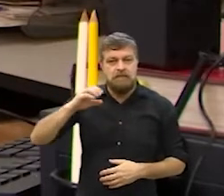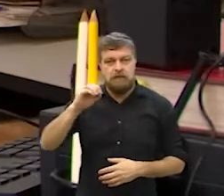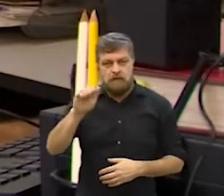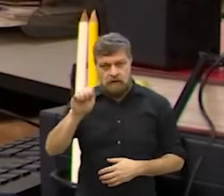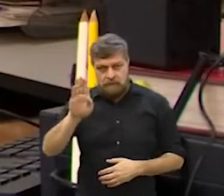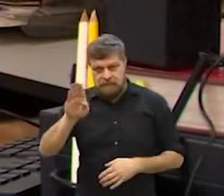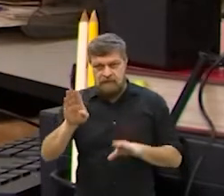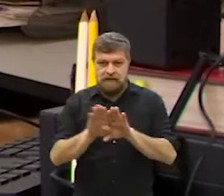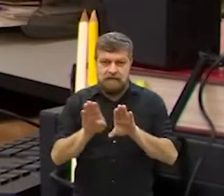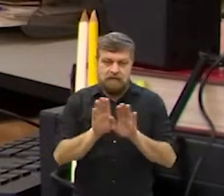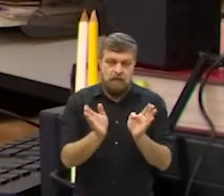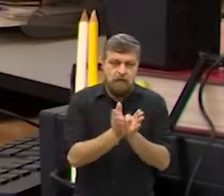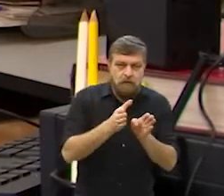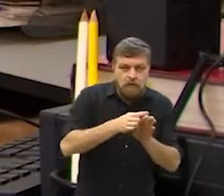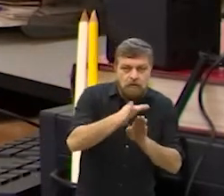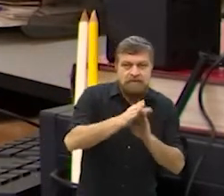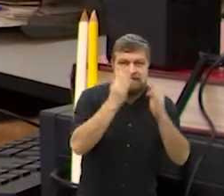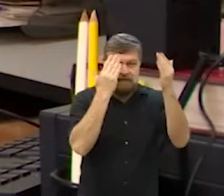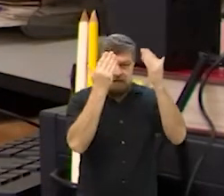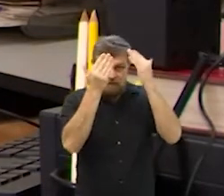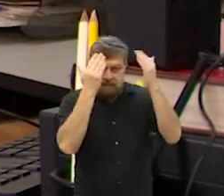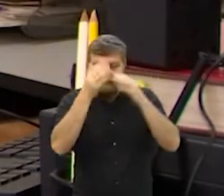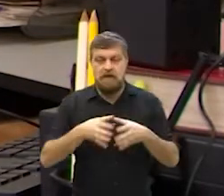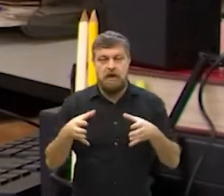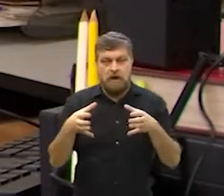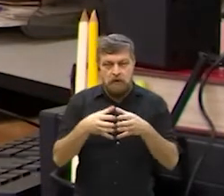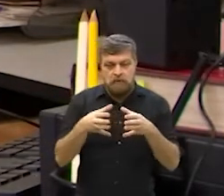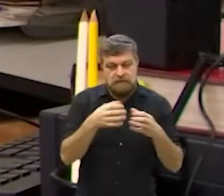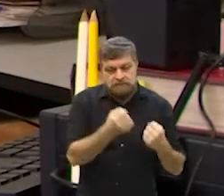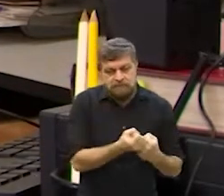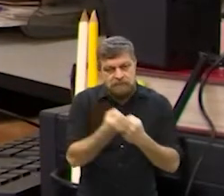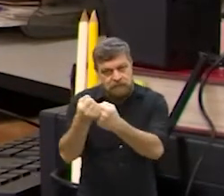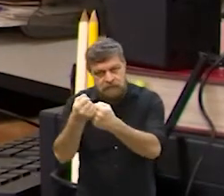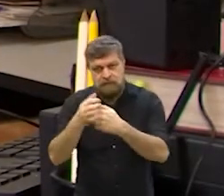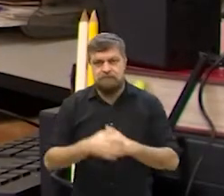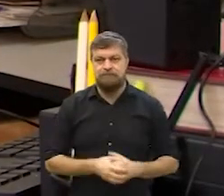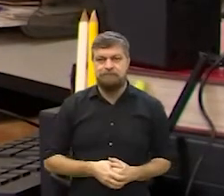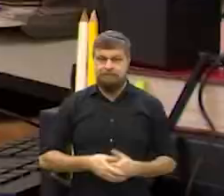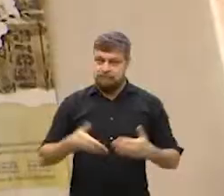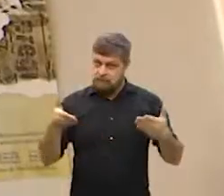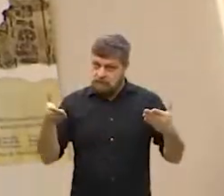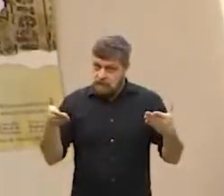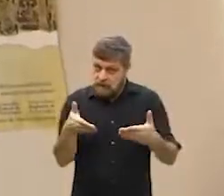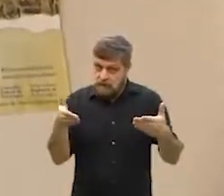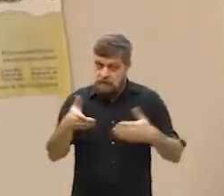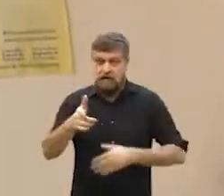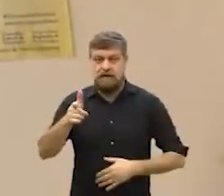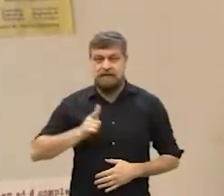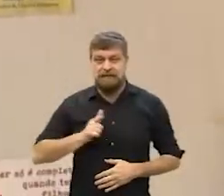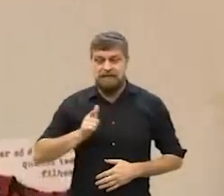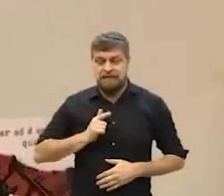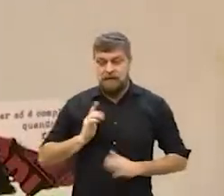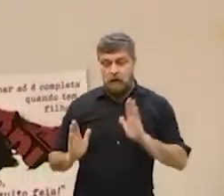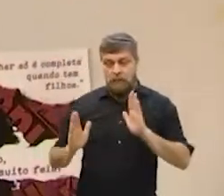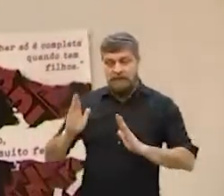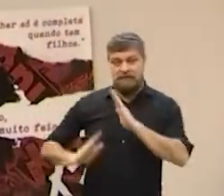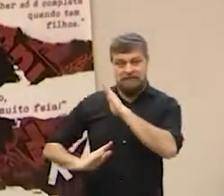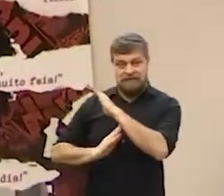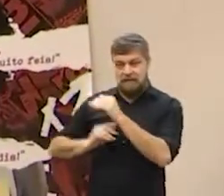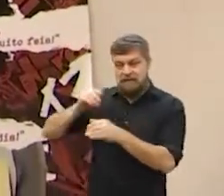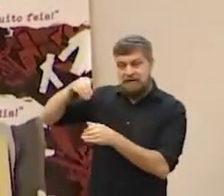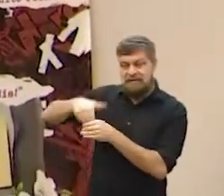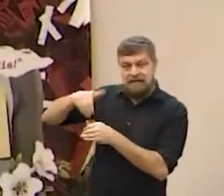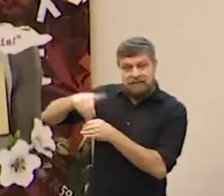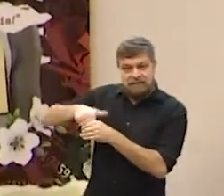com o próprio CRB com outros órgãos que nos ajudam quando necessário agora está em tramitação